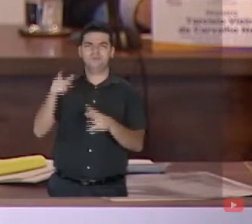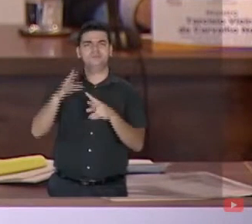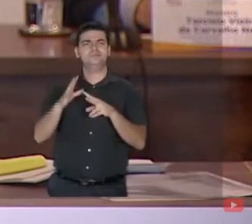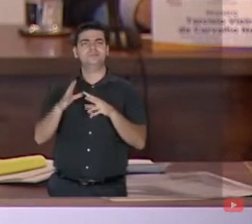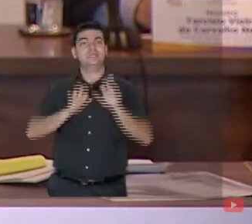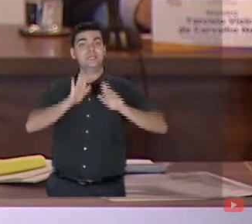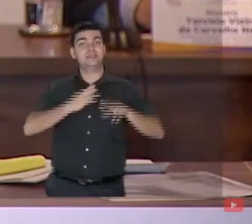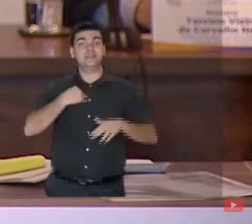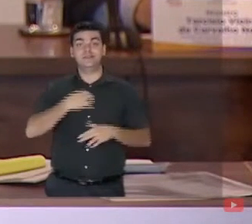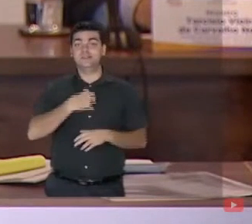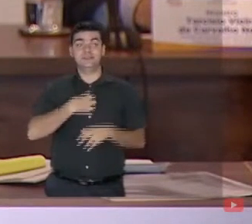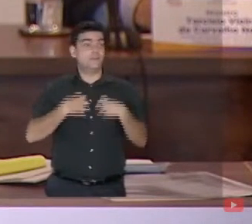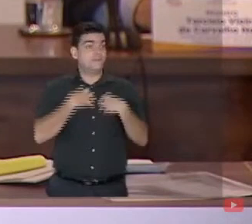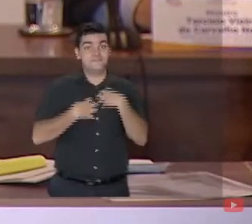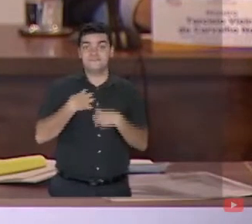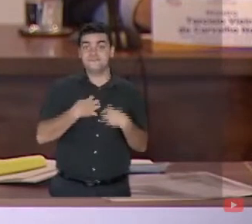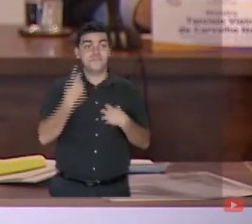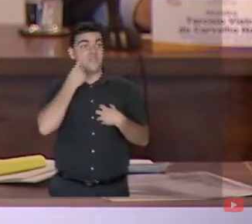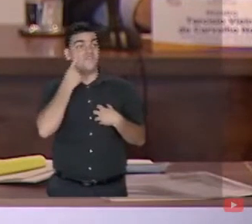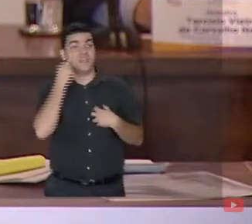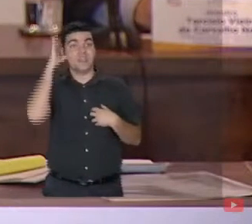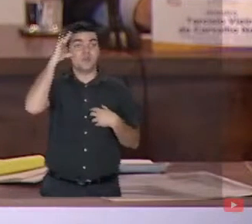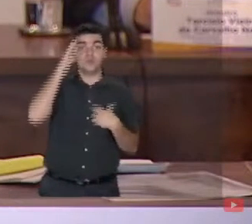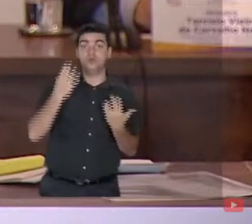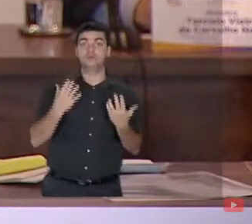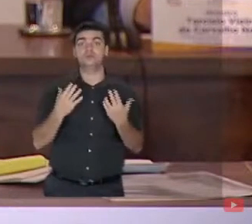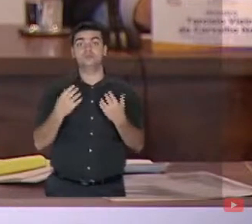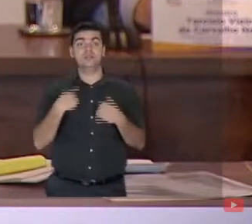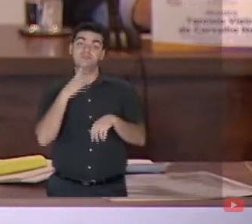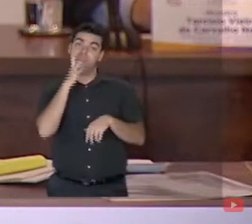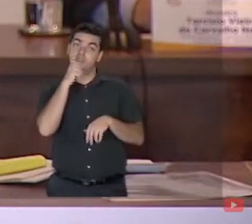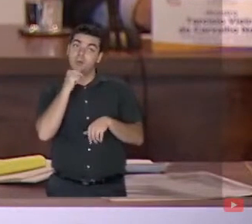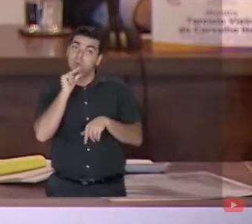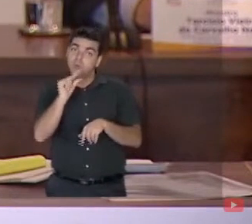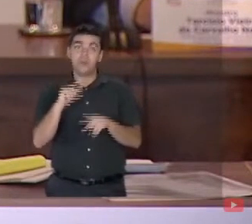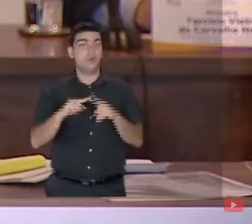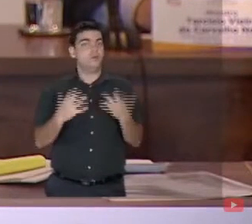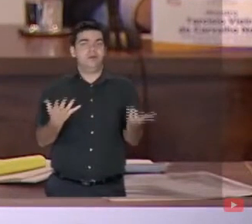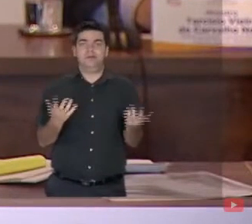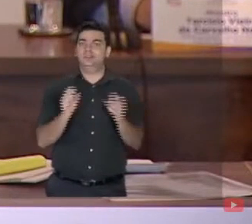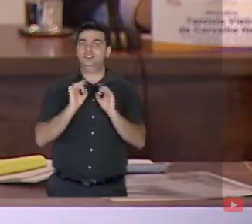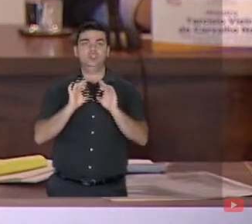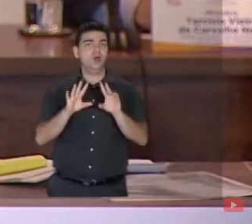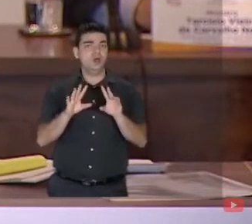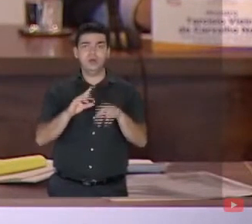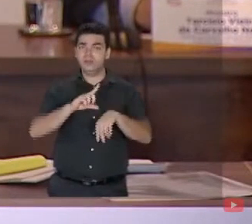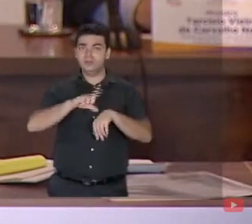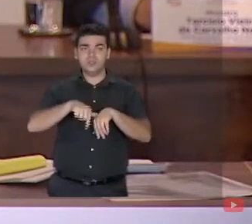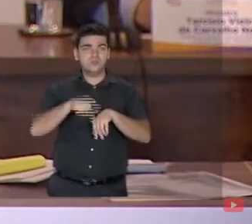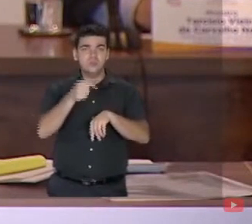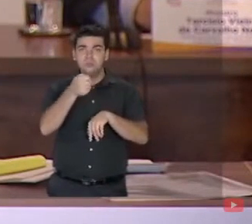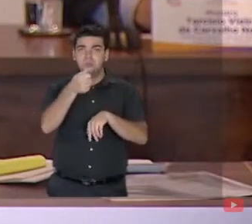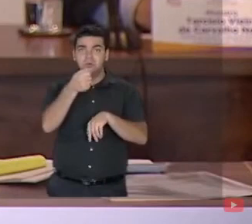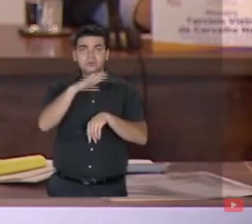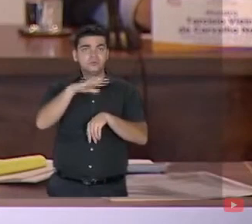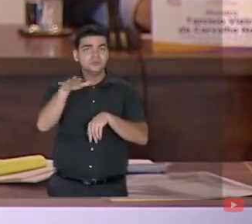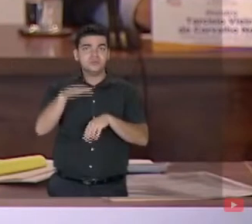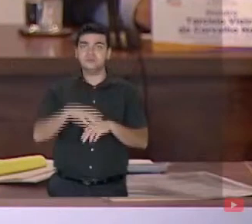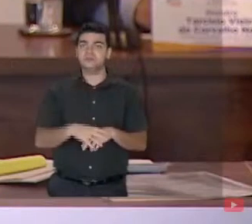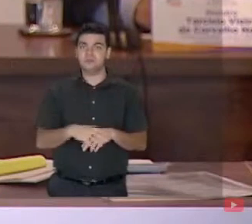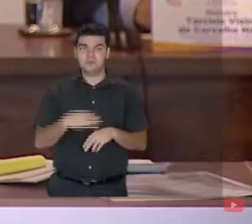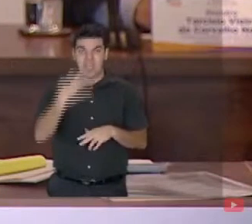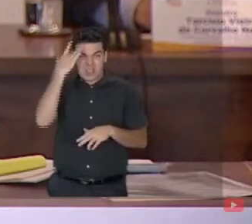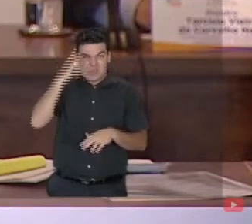imprensa quanto aos resultados. Eu lamento, vai atrasar aí em algumas horas. Foi só isso que aconteceu. Não há